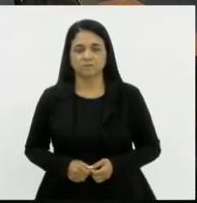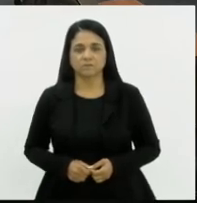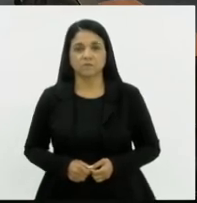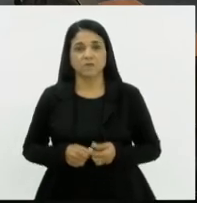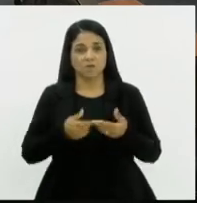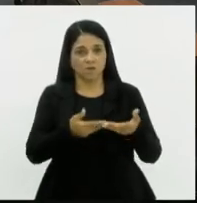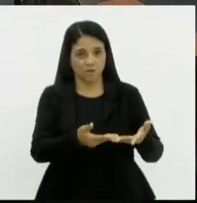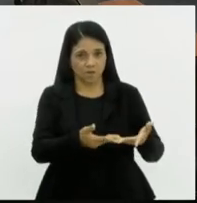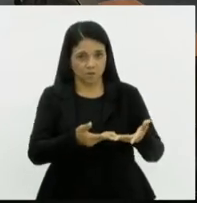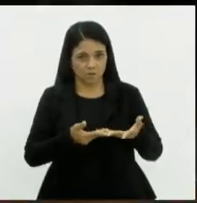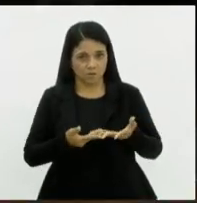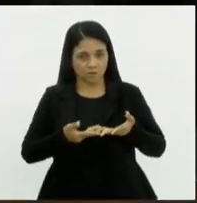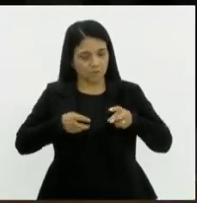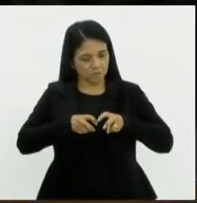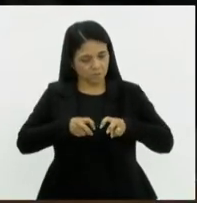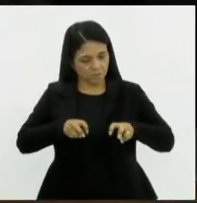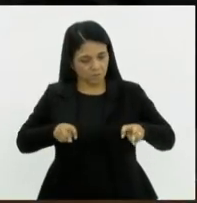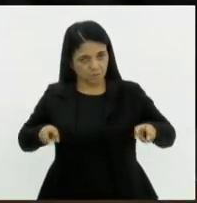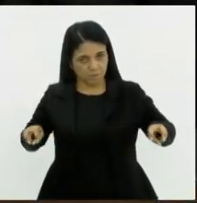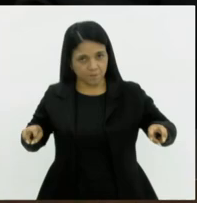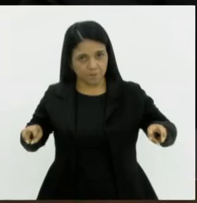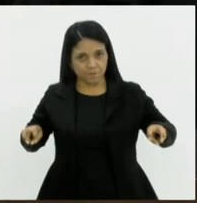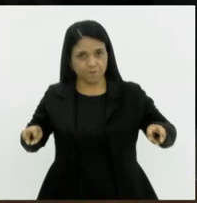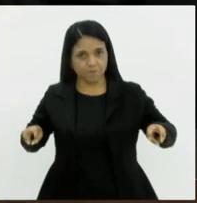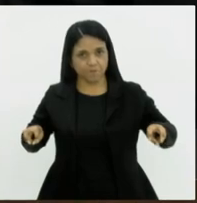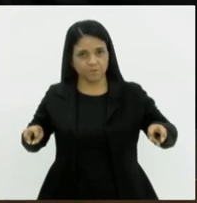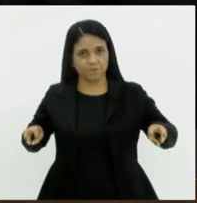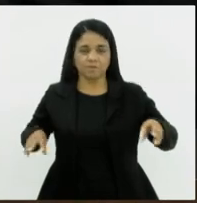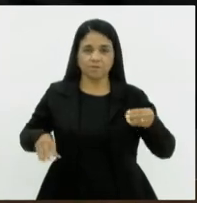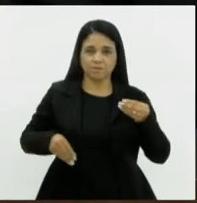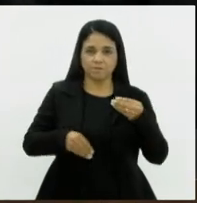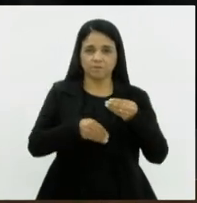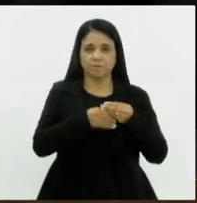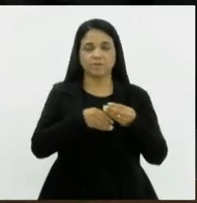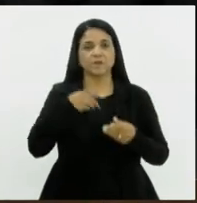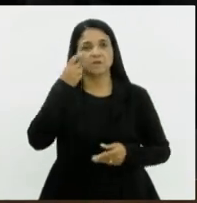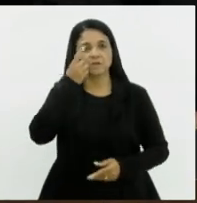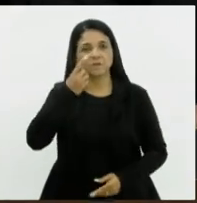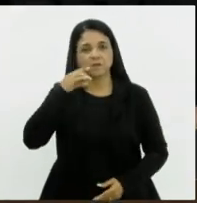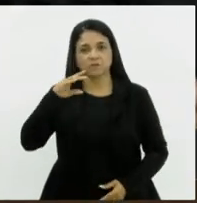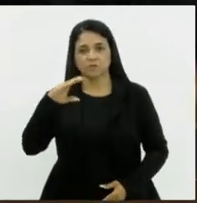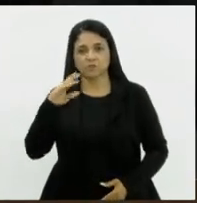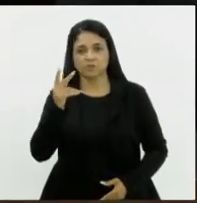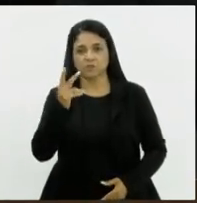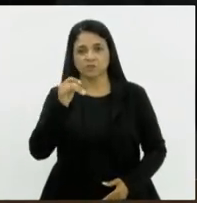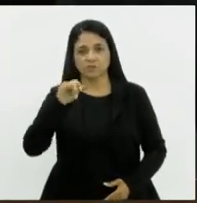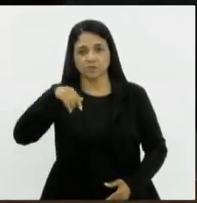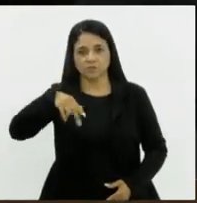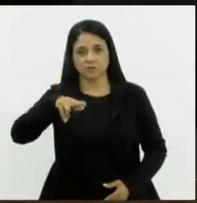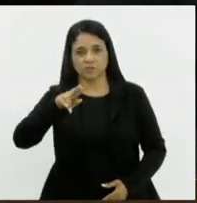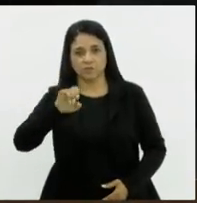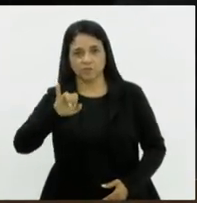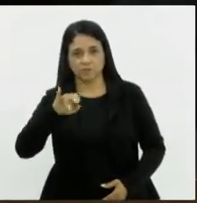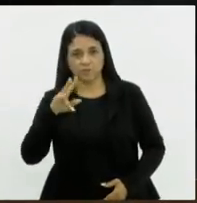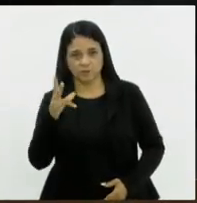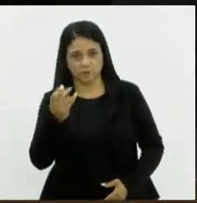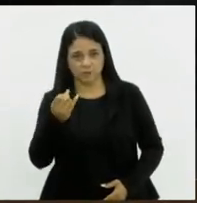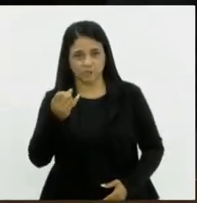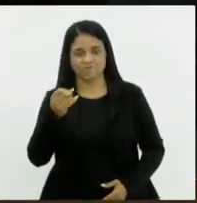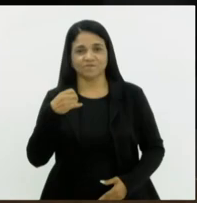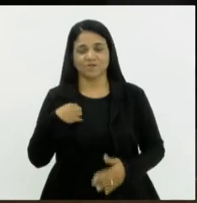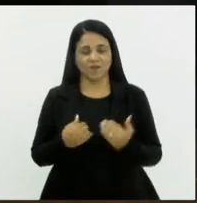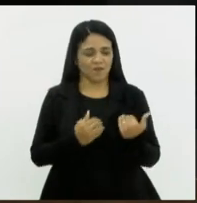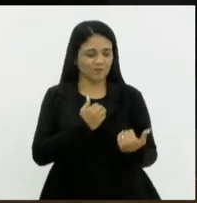Convido ainda para compor esta mesa nosso deputado Chiquinho Brazão, que está aqui do meu lado esquerdo.